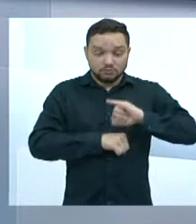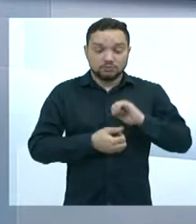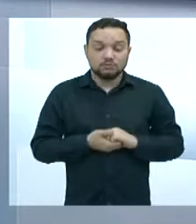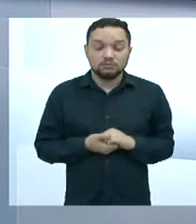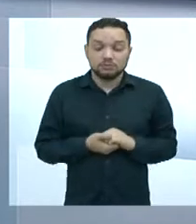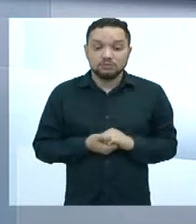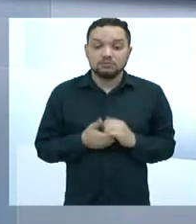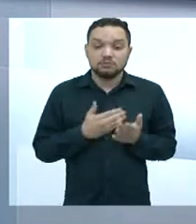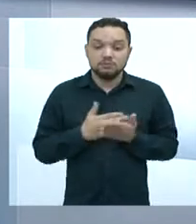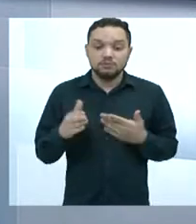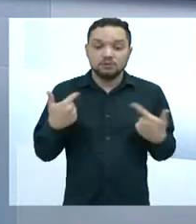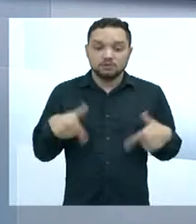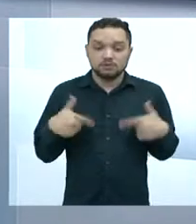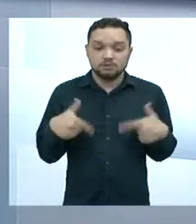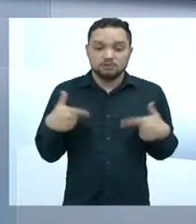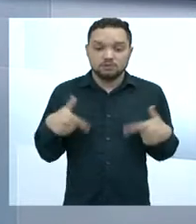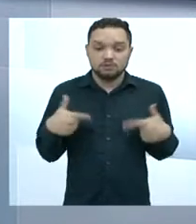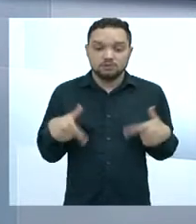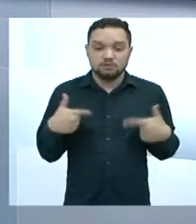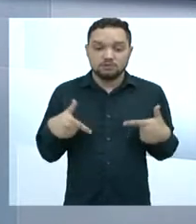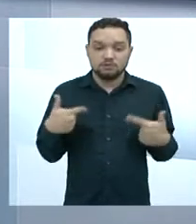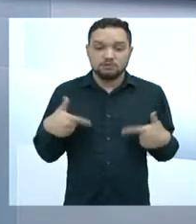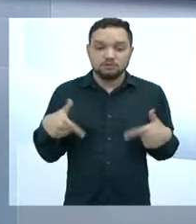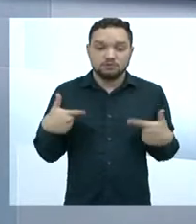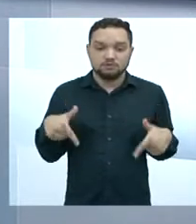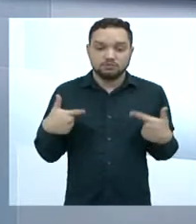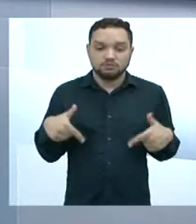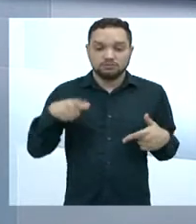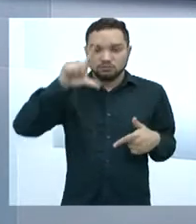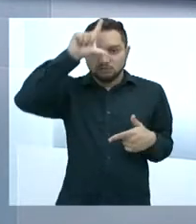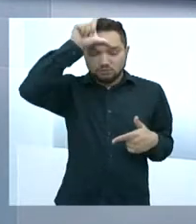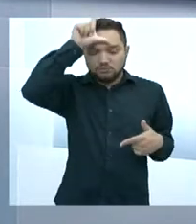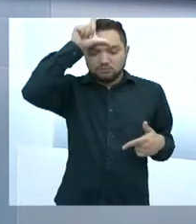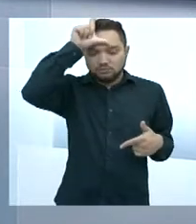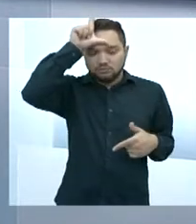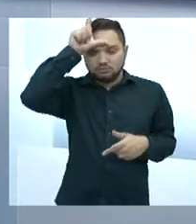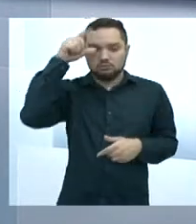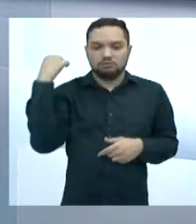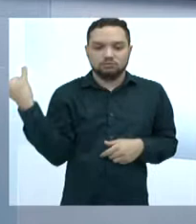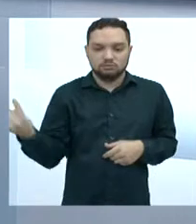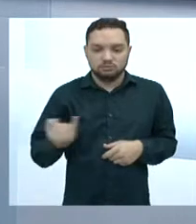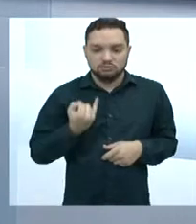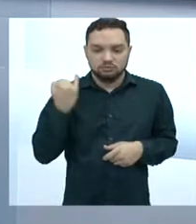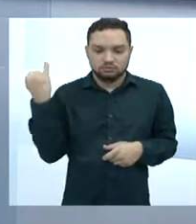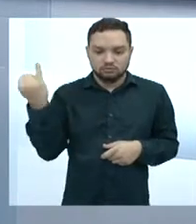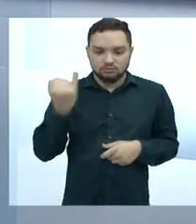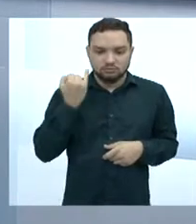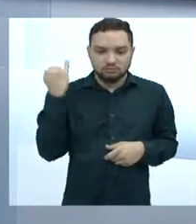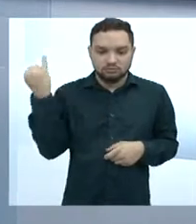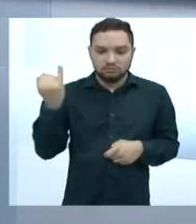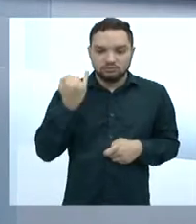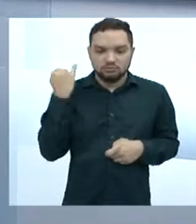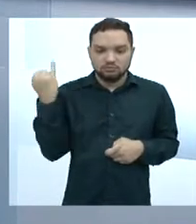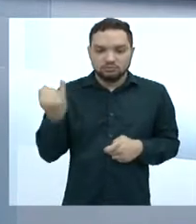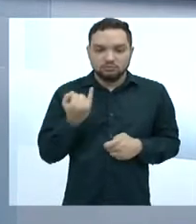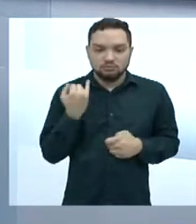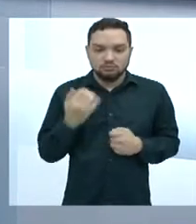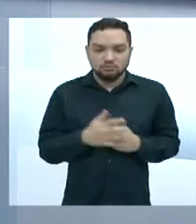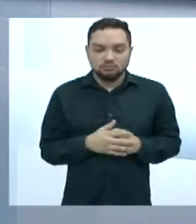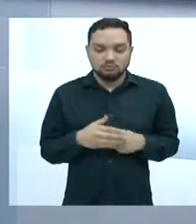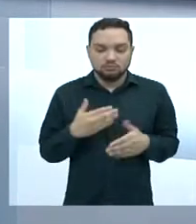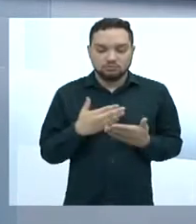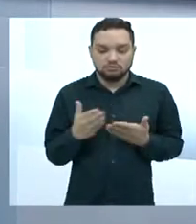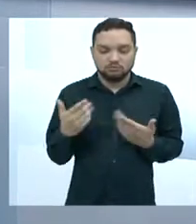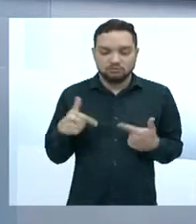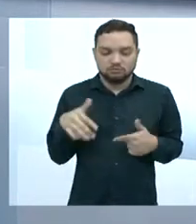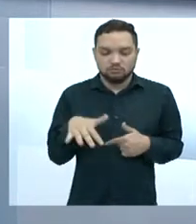uma atuação de liderança importante, foi inserido e se inseriu na